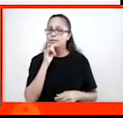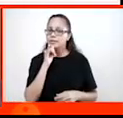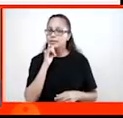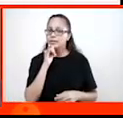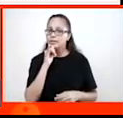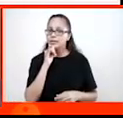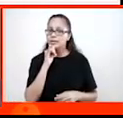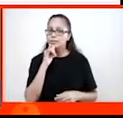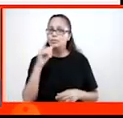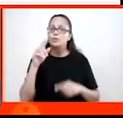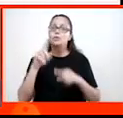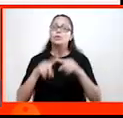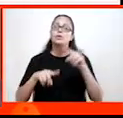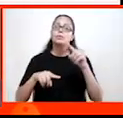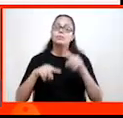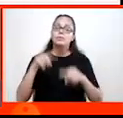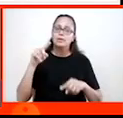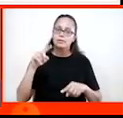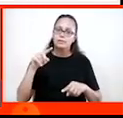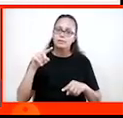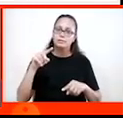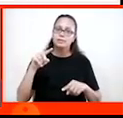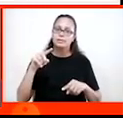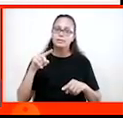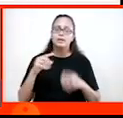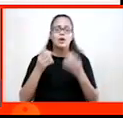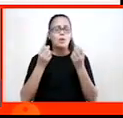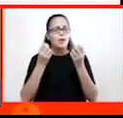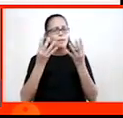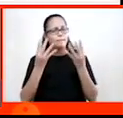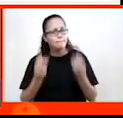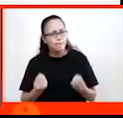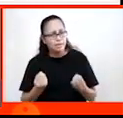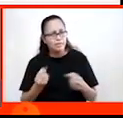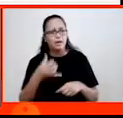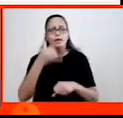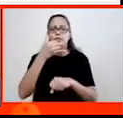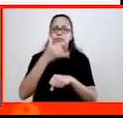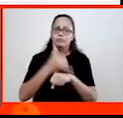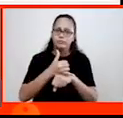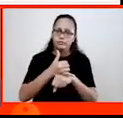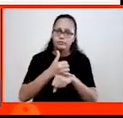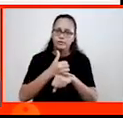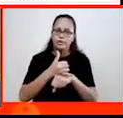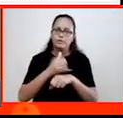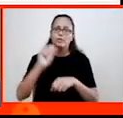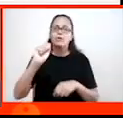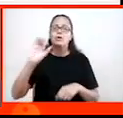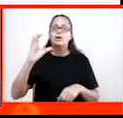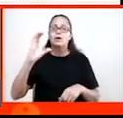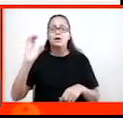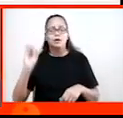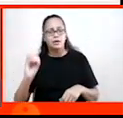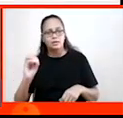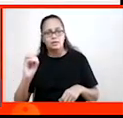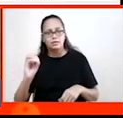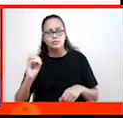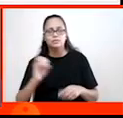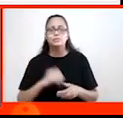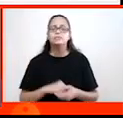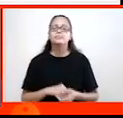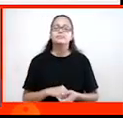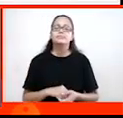Exemplos: matéria-prima beneficiada, máquinas e ferramentas pesadas, ferro e aço, para as siderurgias, e minerais metálicos